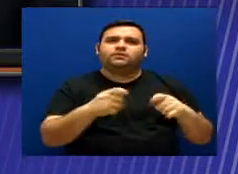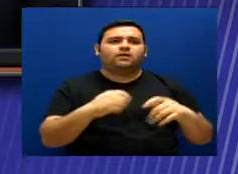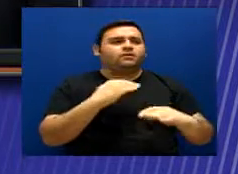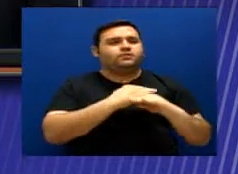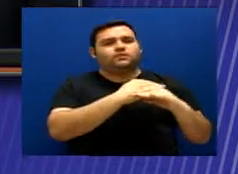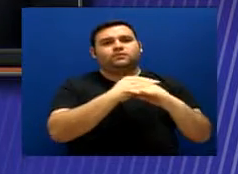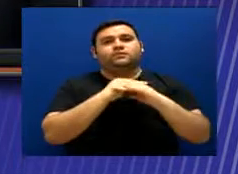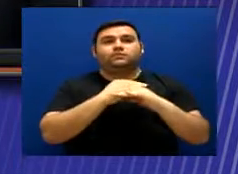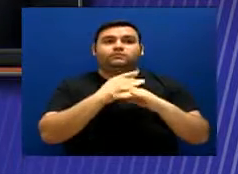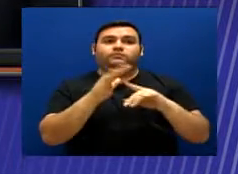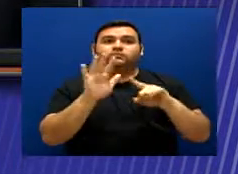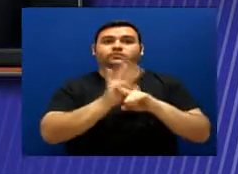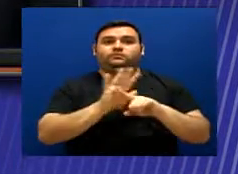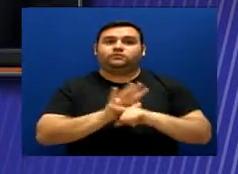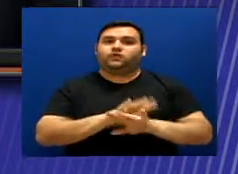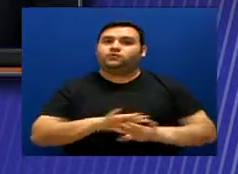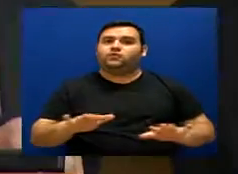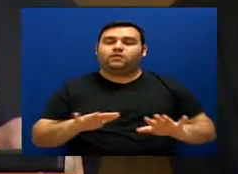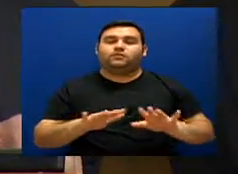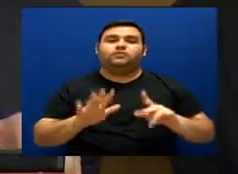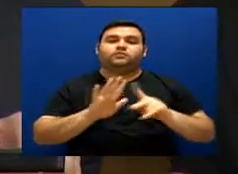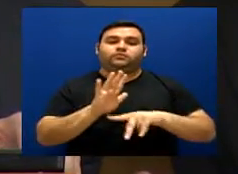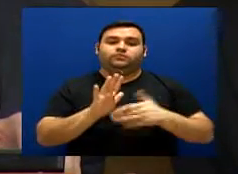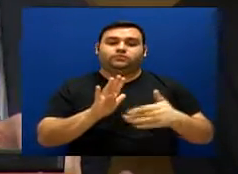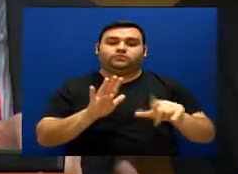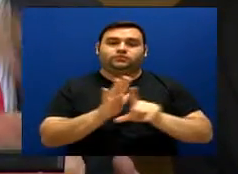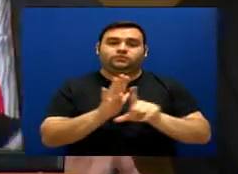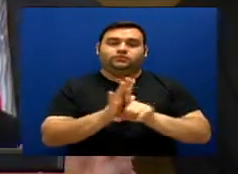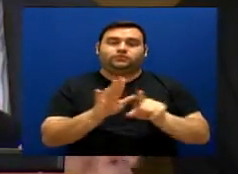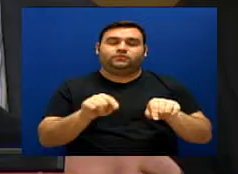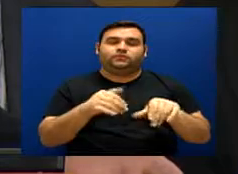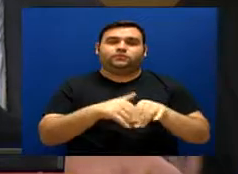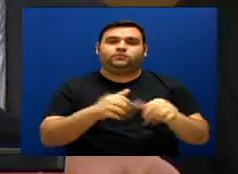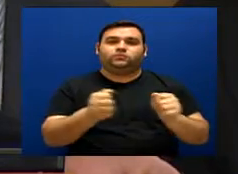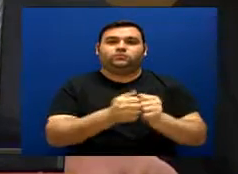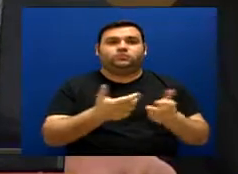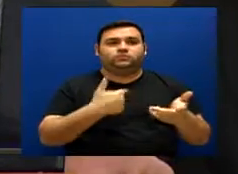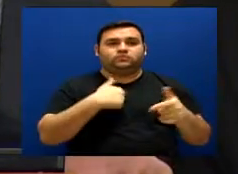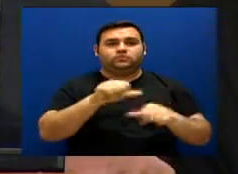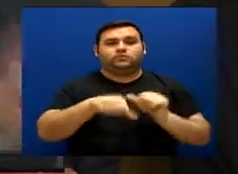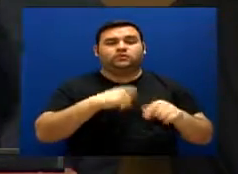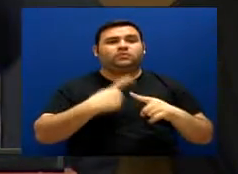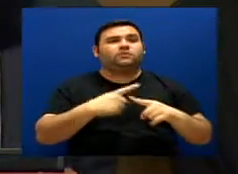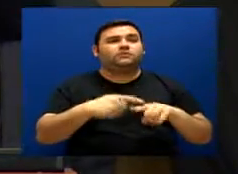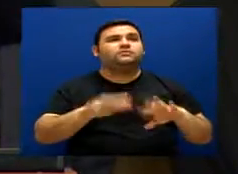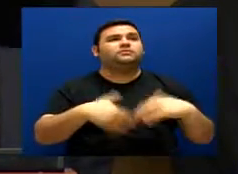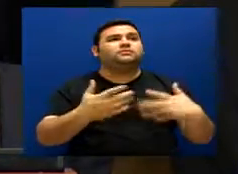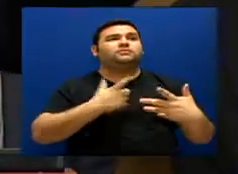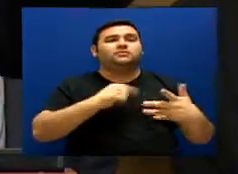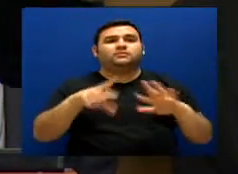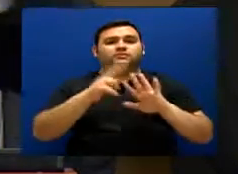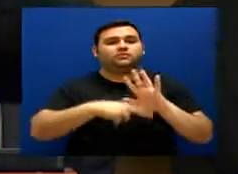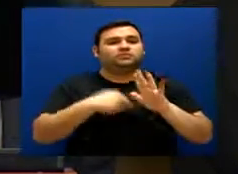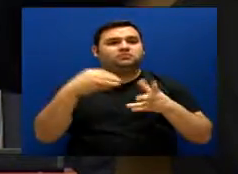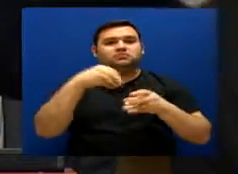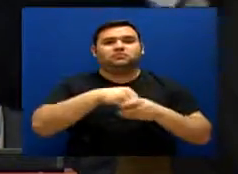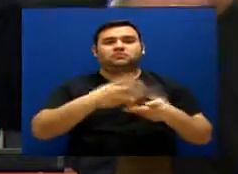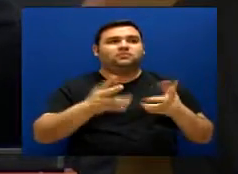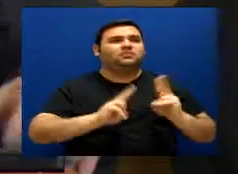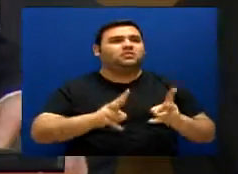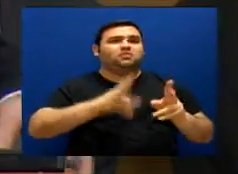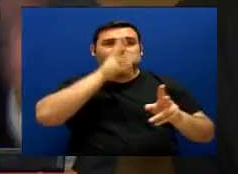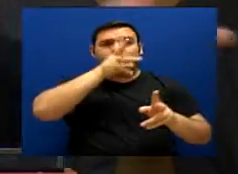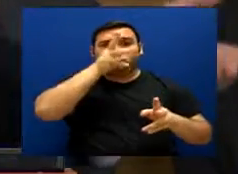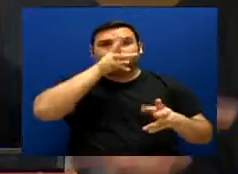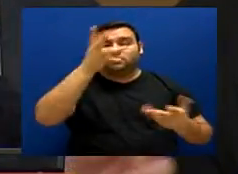da mesma forma. Só no requerimento. A senhora faz o projeto de lei, eu voto com a senhora e muda. Senão não pode, vereadora. Senão rasga-se o regimento e vamos trabalhar do